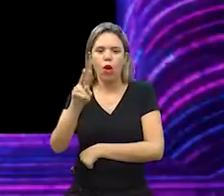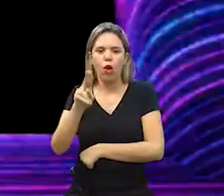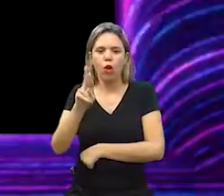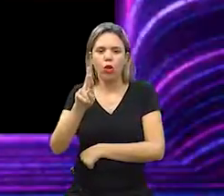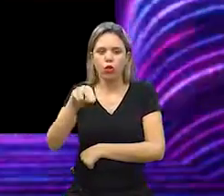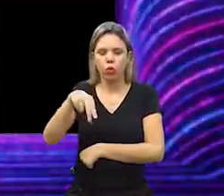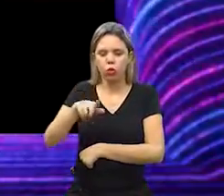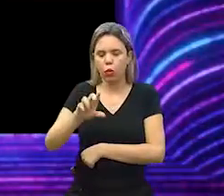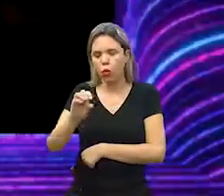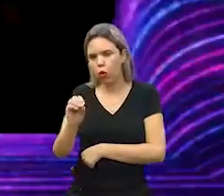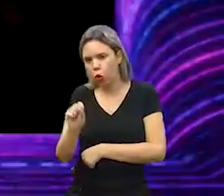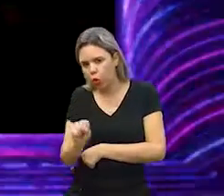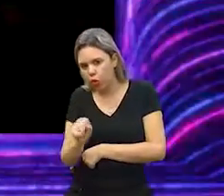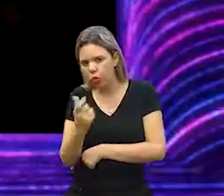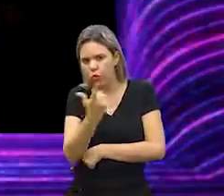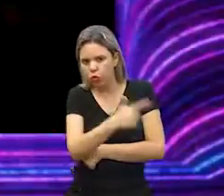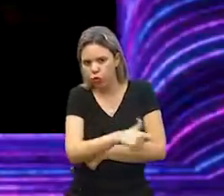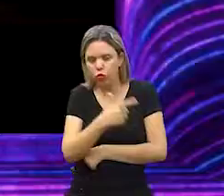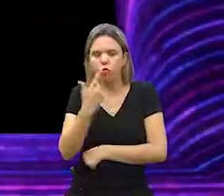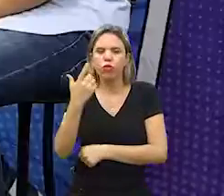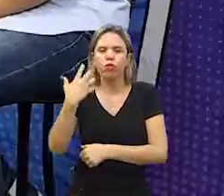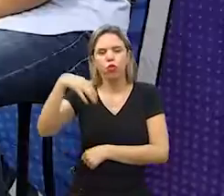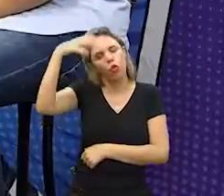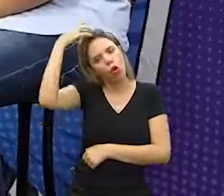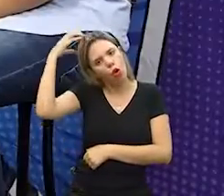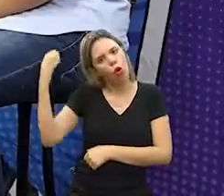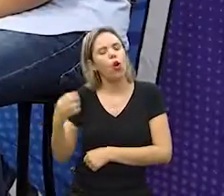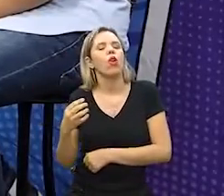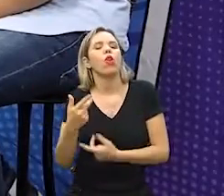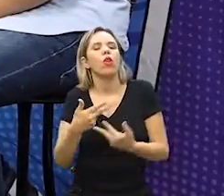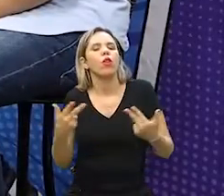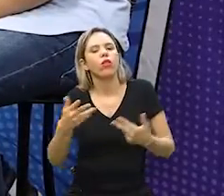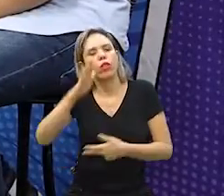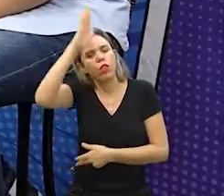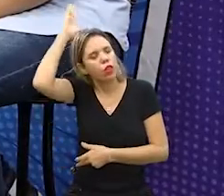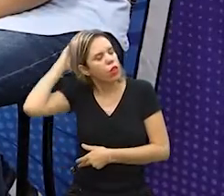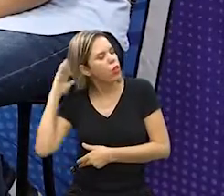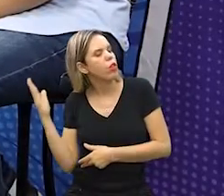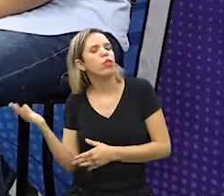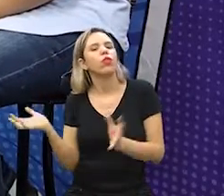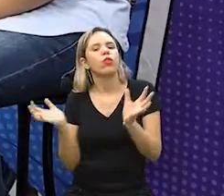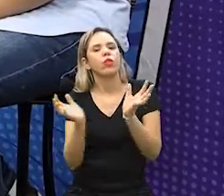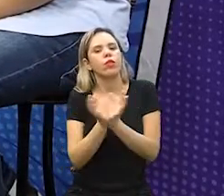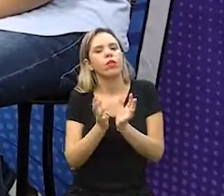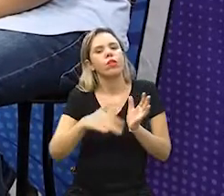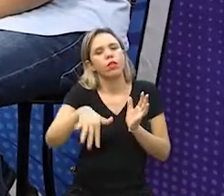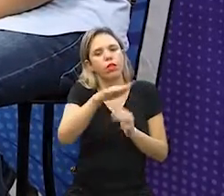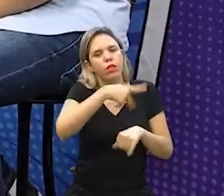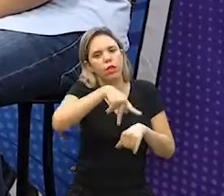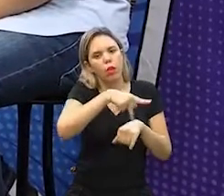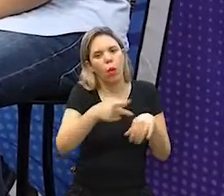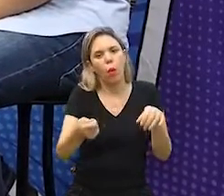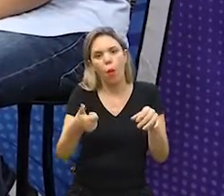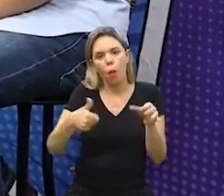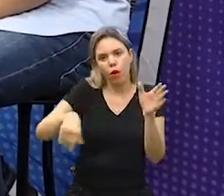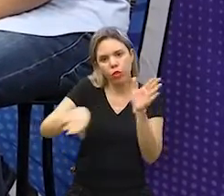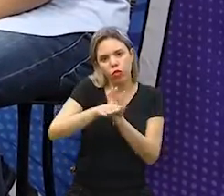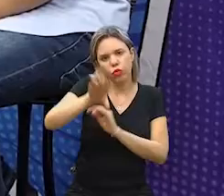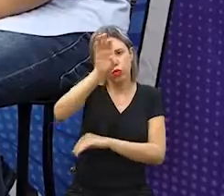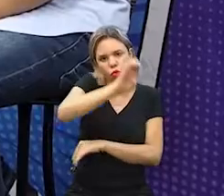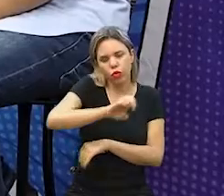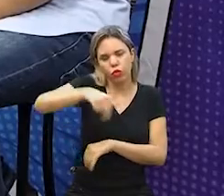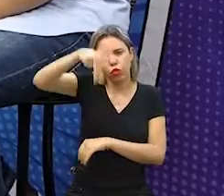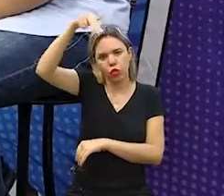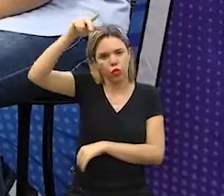né? Depois veio o Império Otomano, que conquistou grande parte dali do Oriente Médio, quase chegou à Europa, norte da